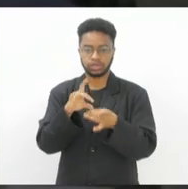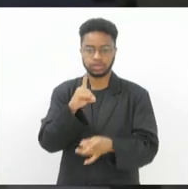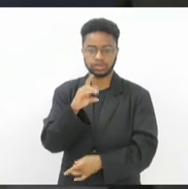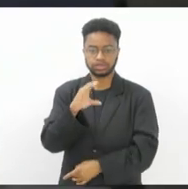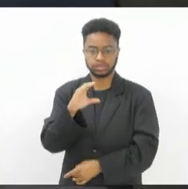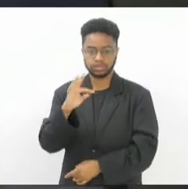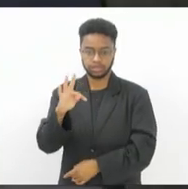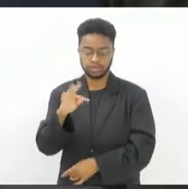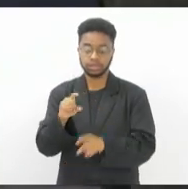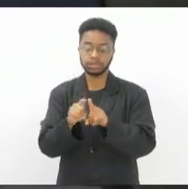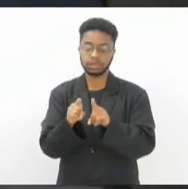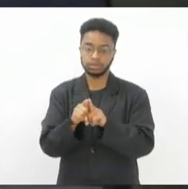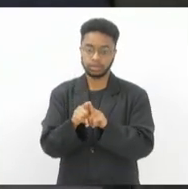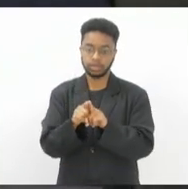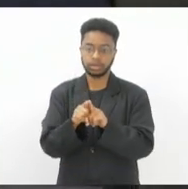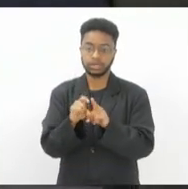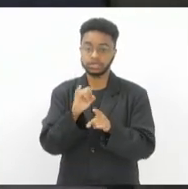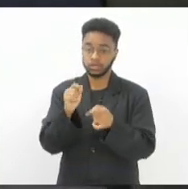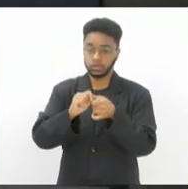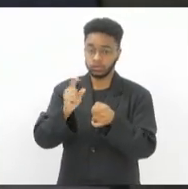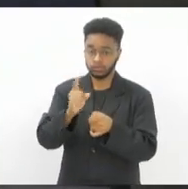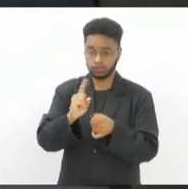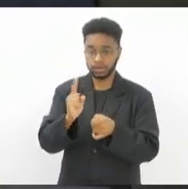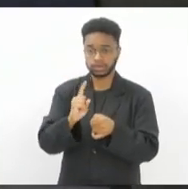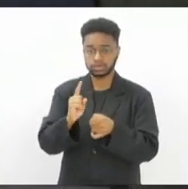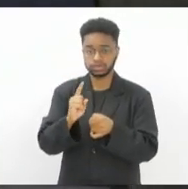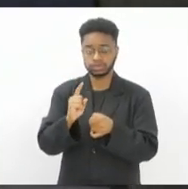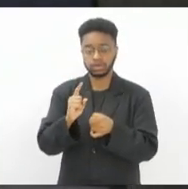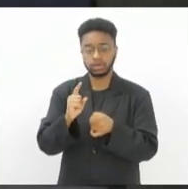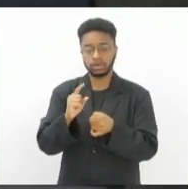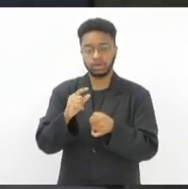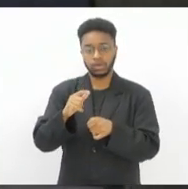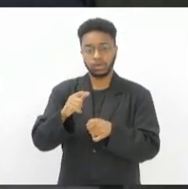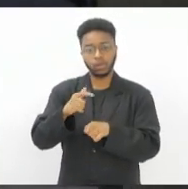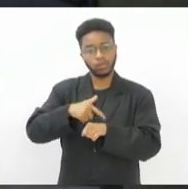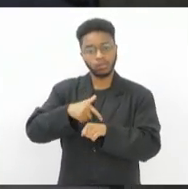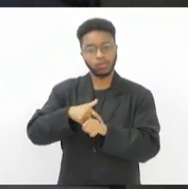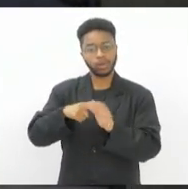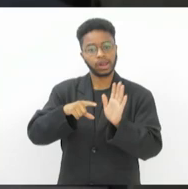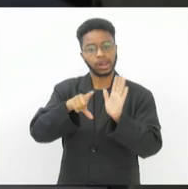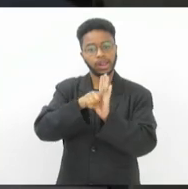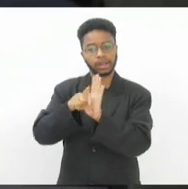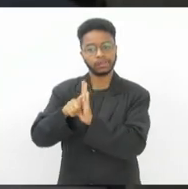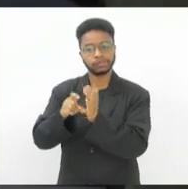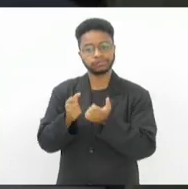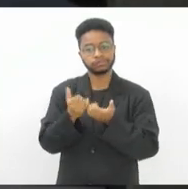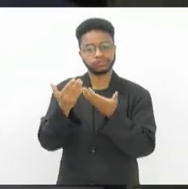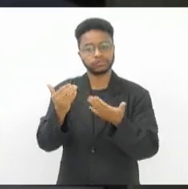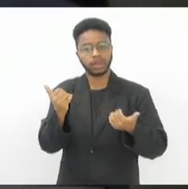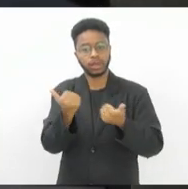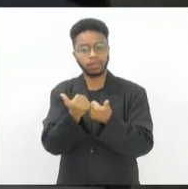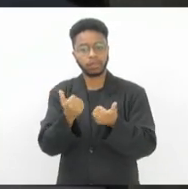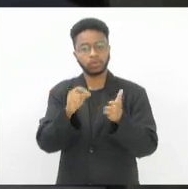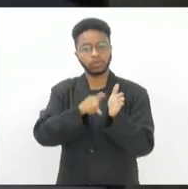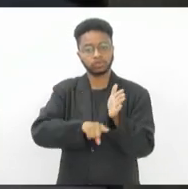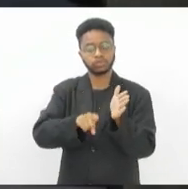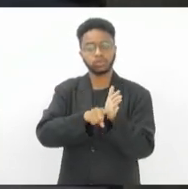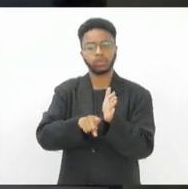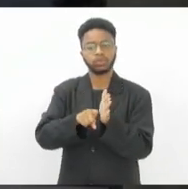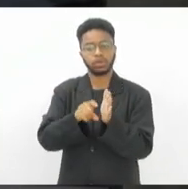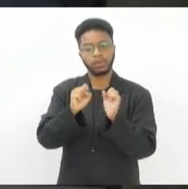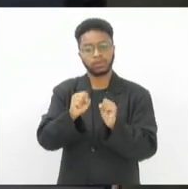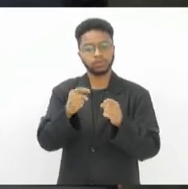sob pena de, ao não fazer isso, os processos de as leis de benefício fiscal se tornarem constitucionais. Então,